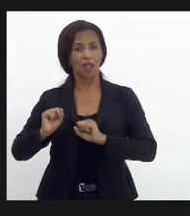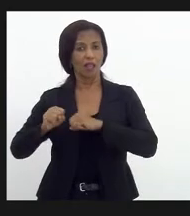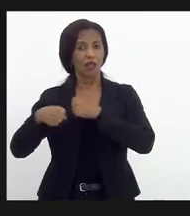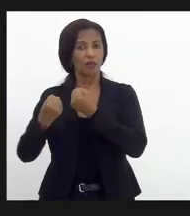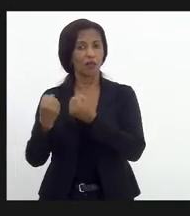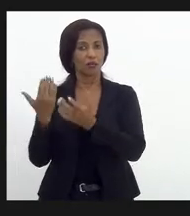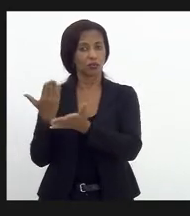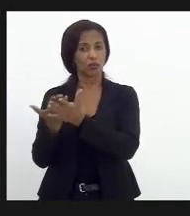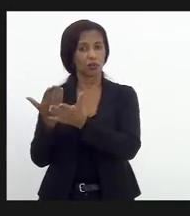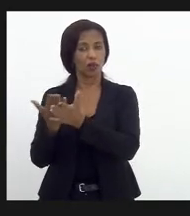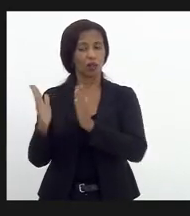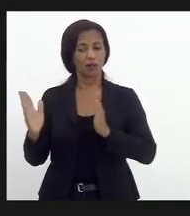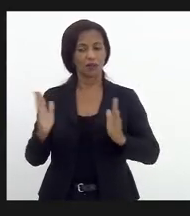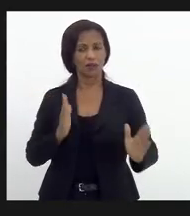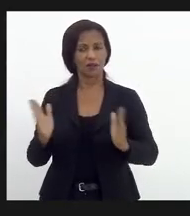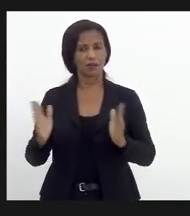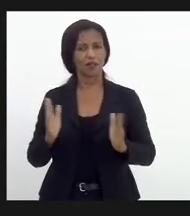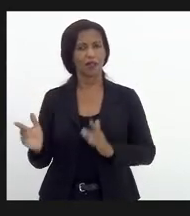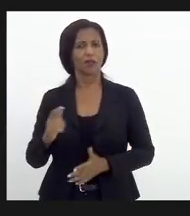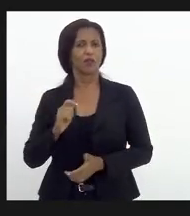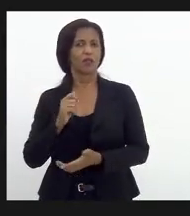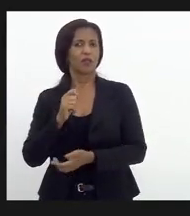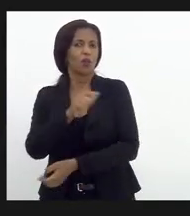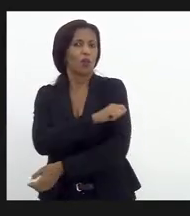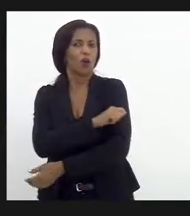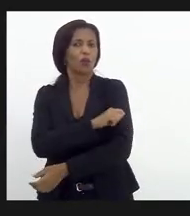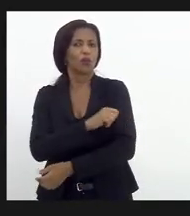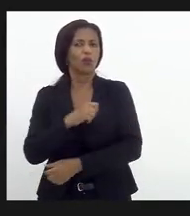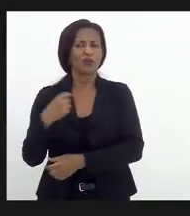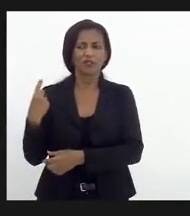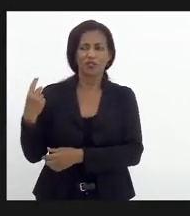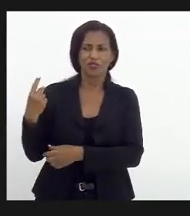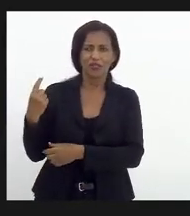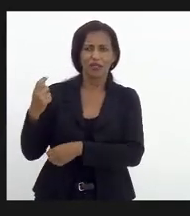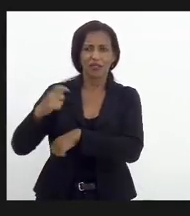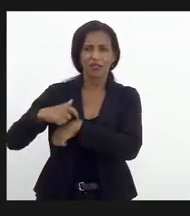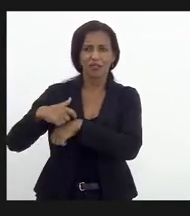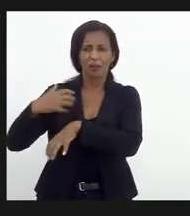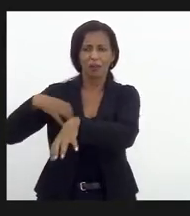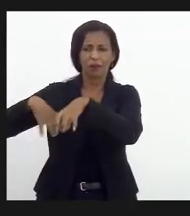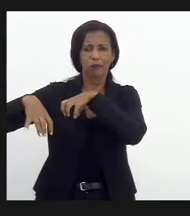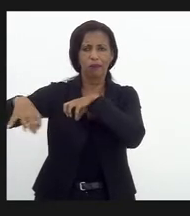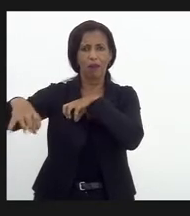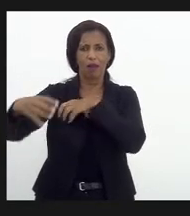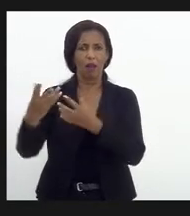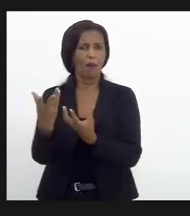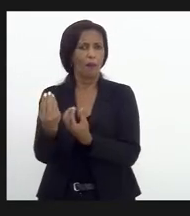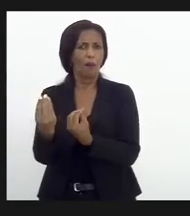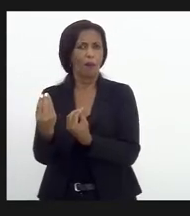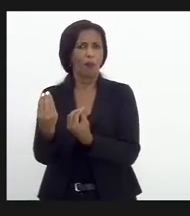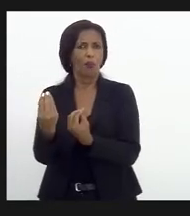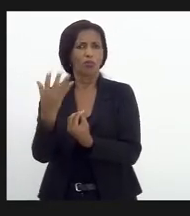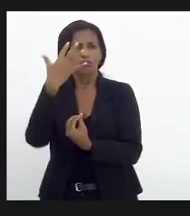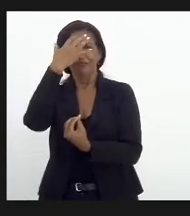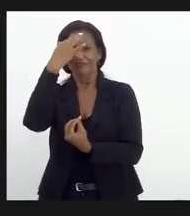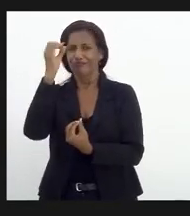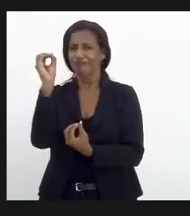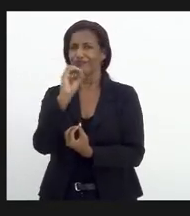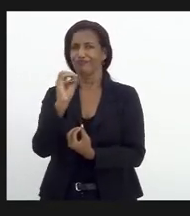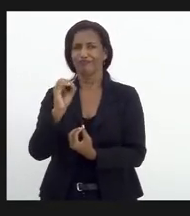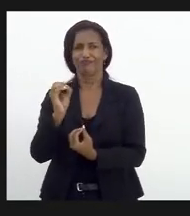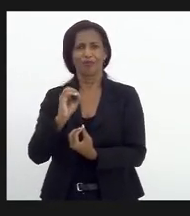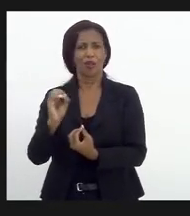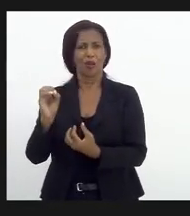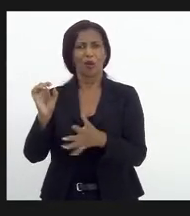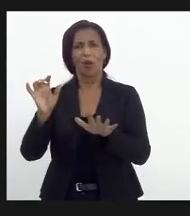nesse período em que os nossos alunos vêm de um longo tempo de estudo remoto, onde muitos sequer conseguiram